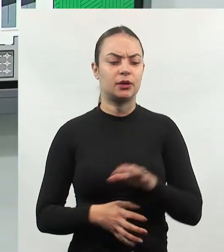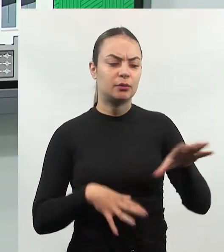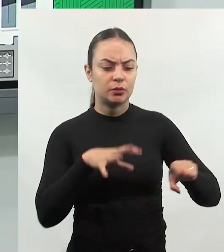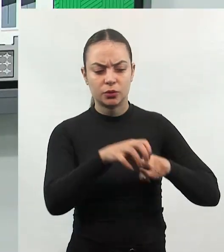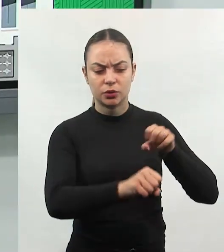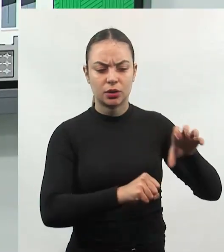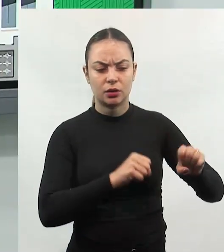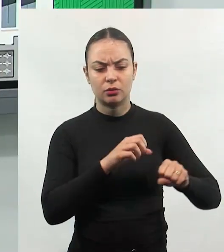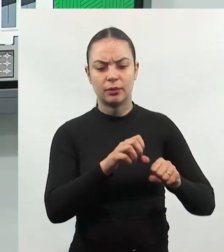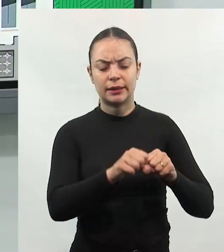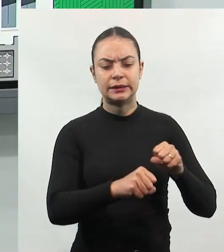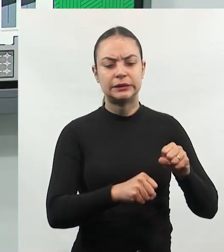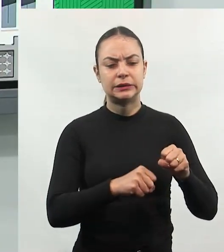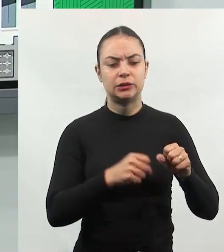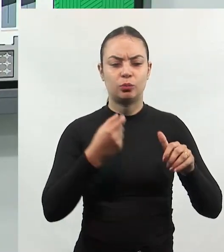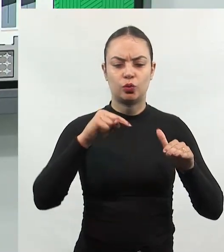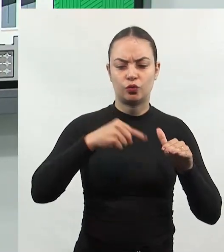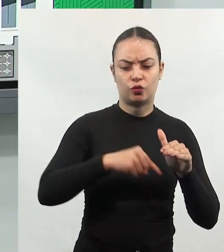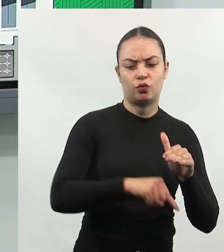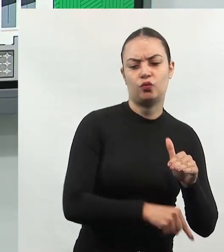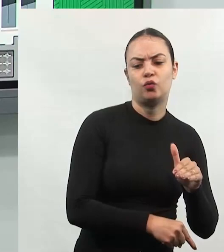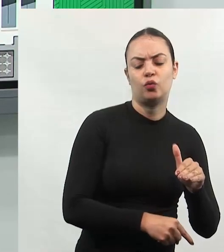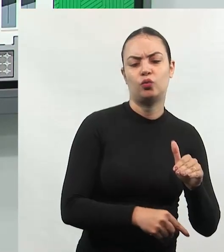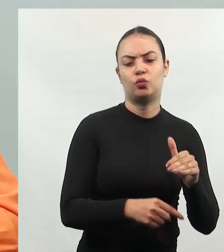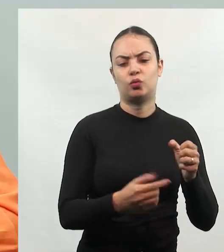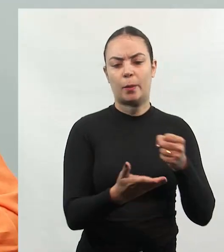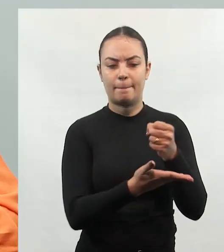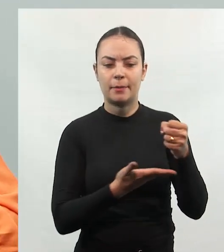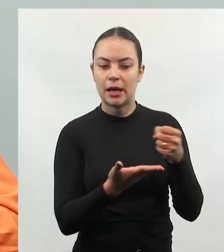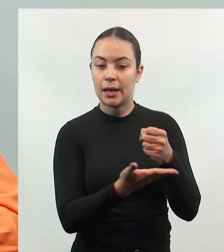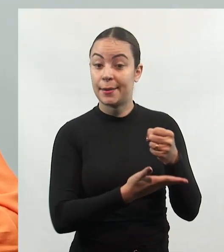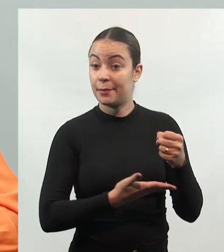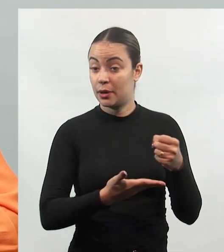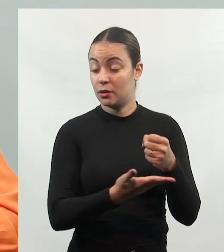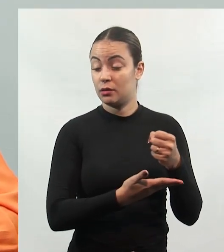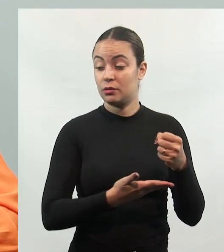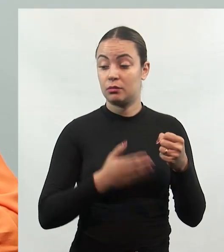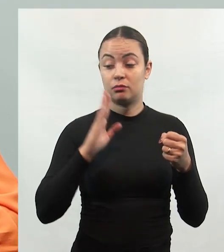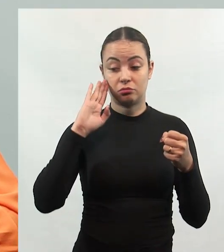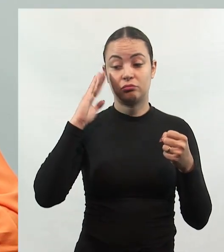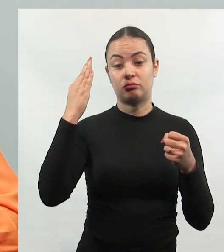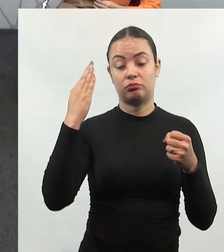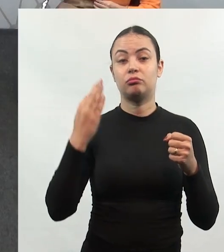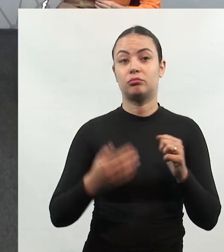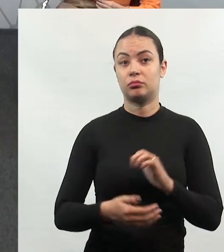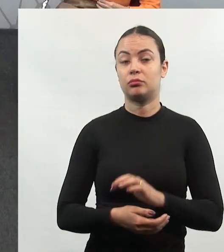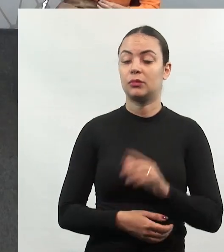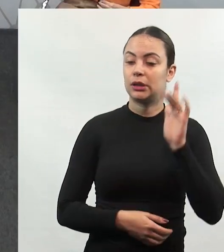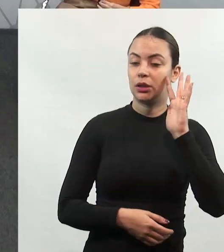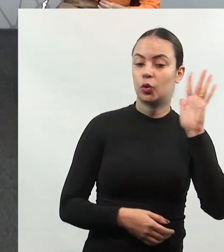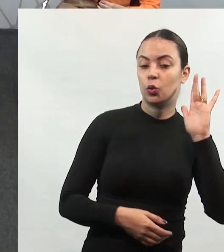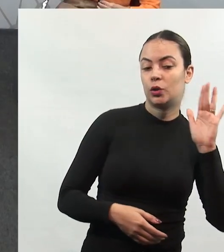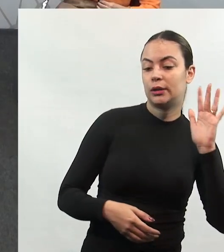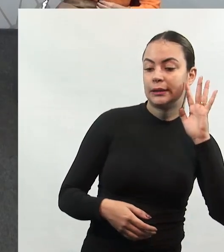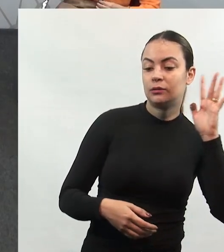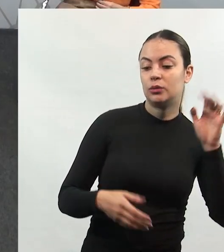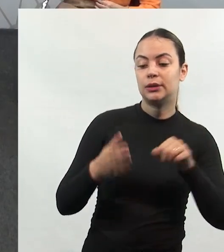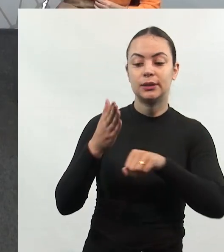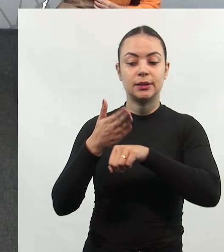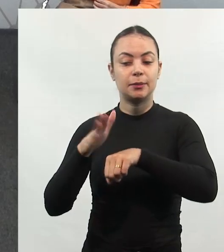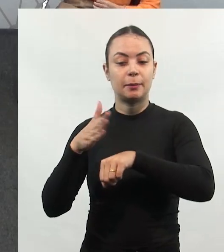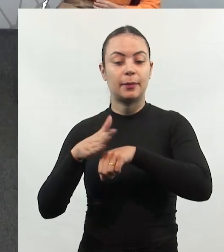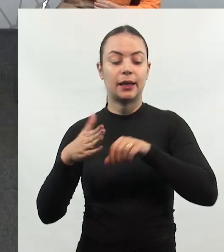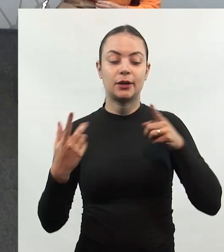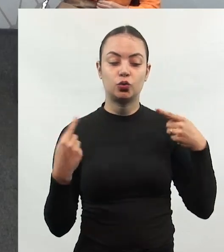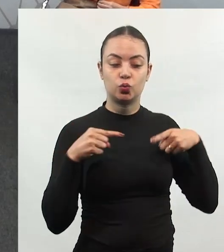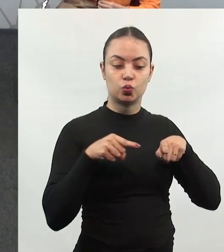esses professores recém-formados e acaba encontrando lacunas, né? E essas lacunas elas vão ficar muito gritantes quando a gente se depara